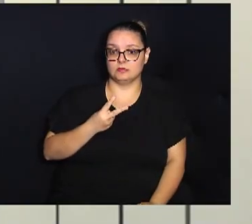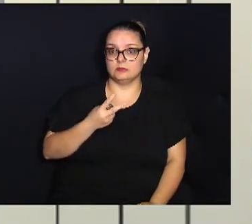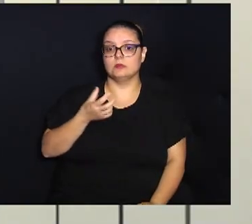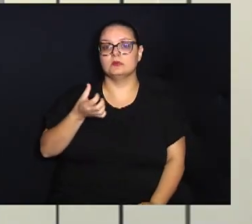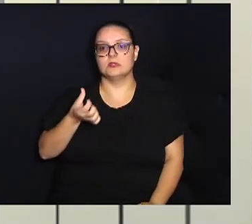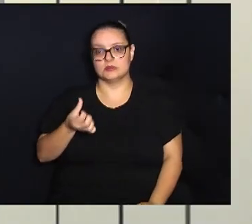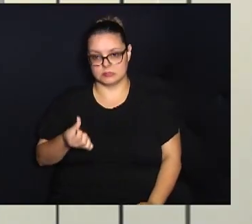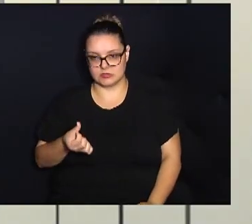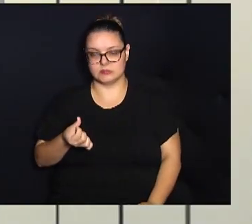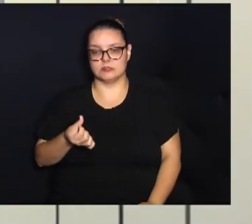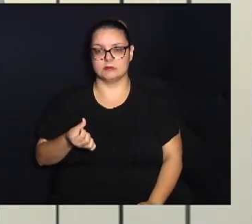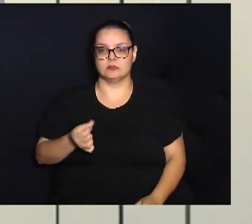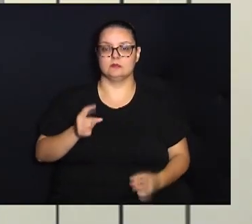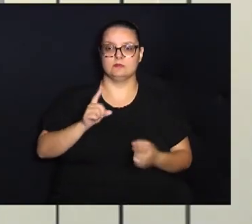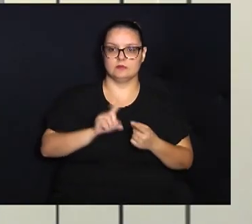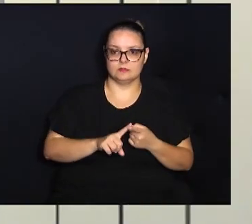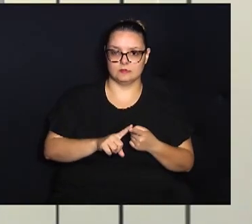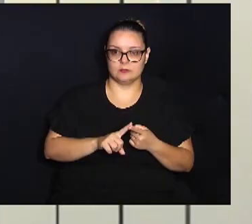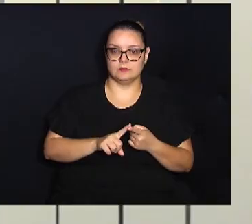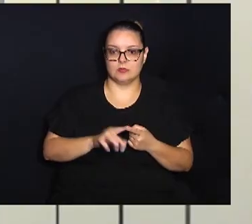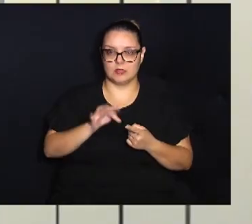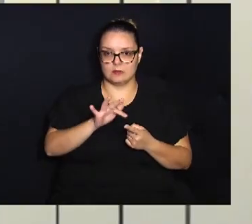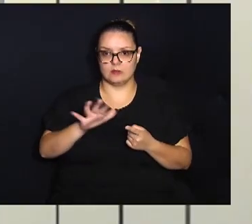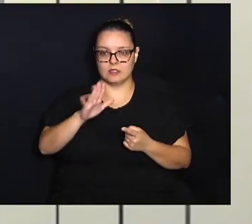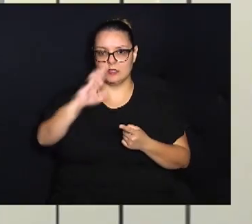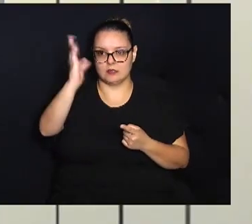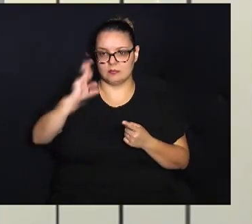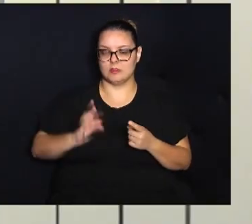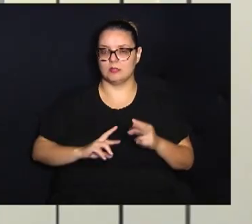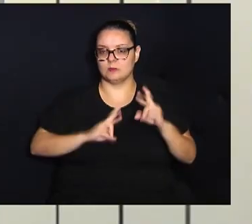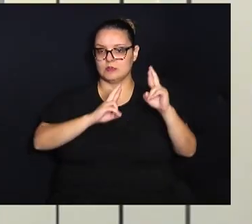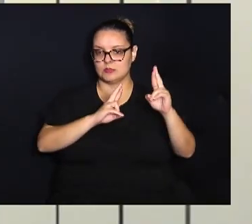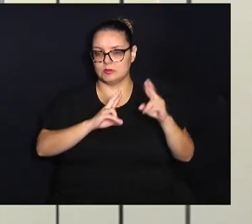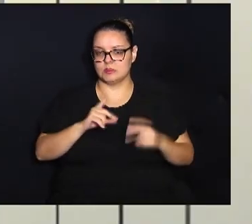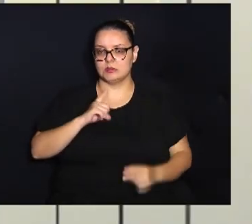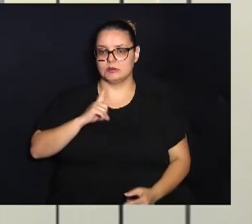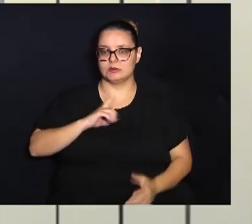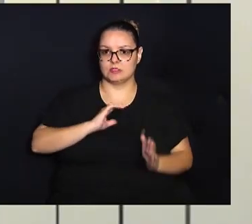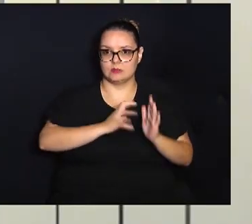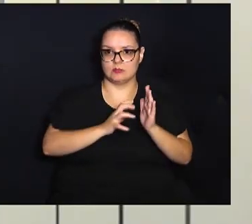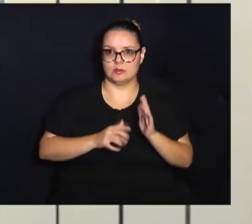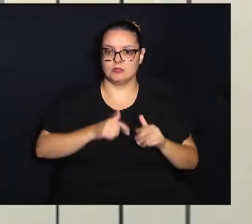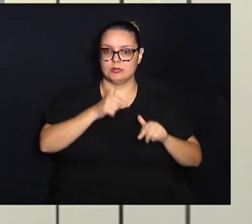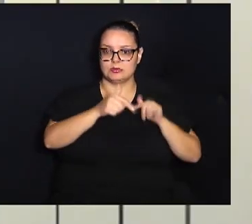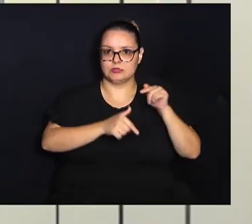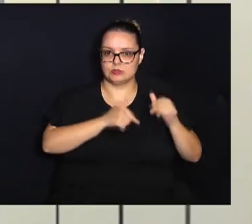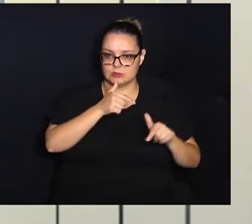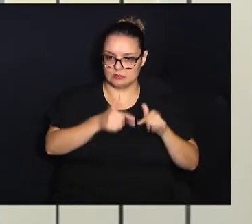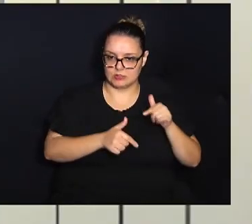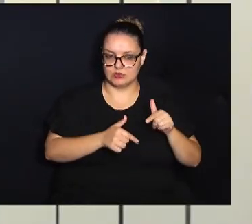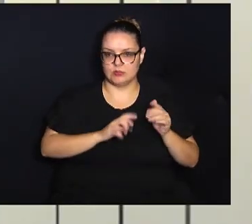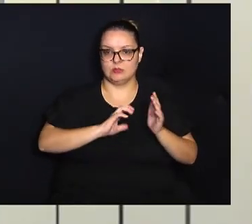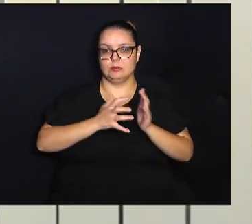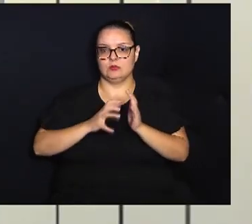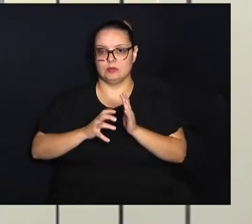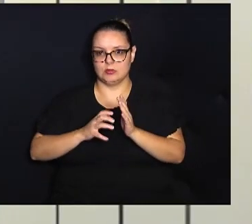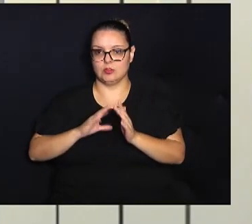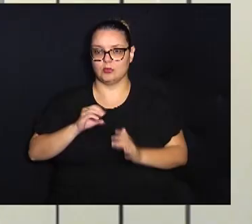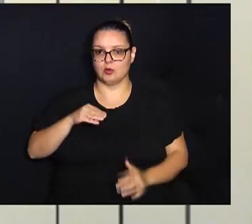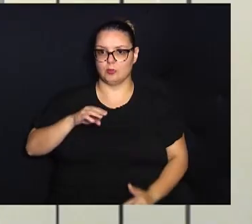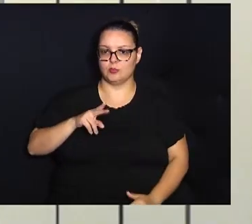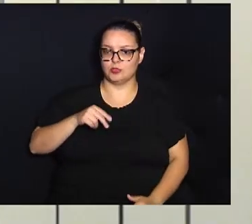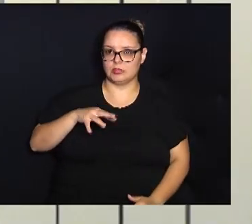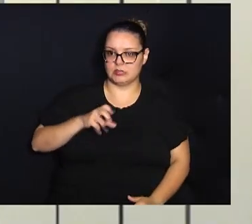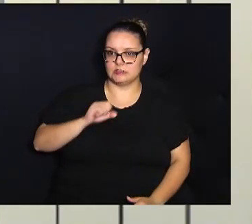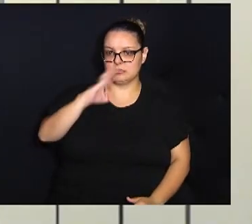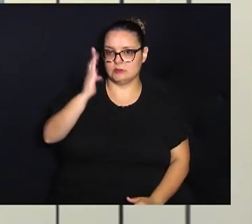2026. São elas: a Federação Brasil da Esperança, que conta com o Partido dos Trabalhadores, o Partido Comunista do Brasil e o